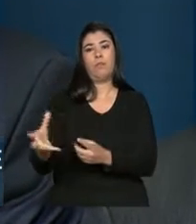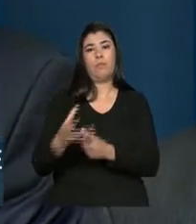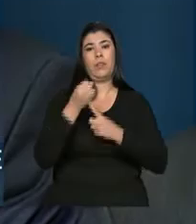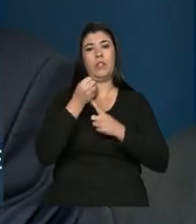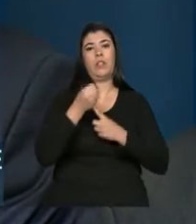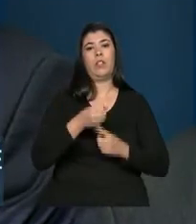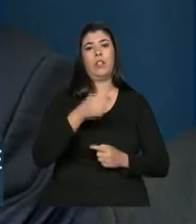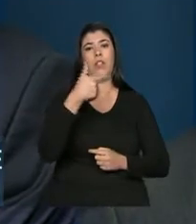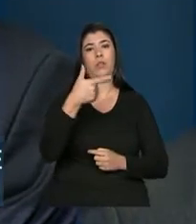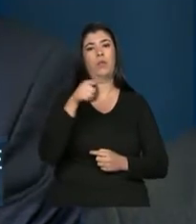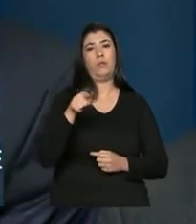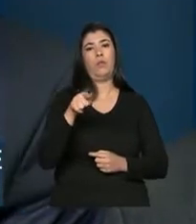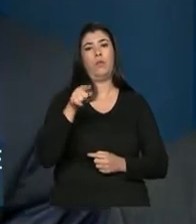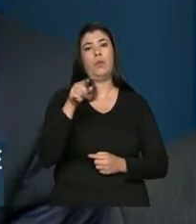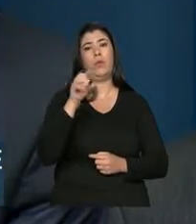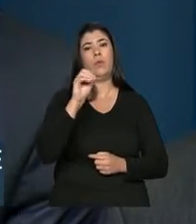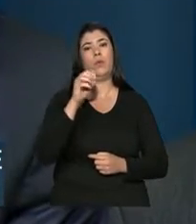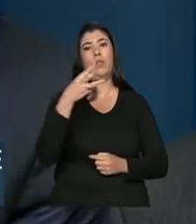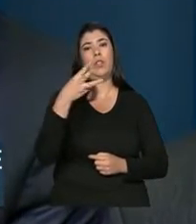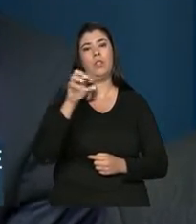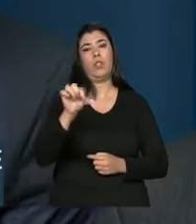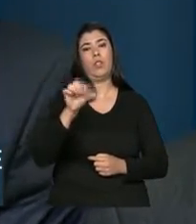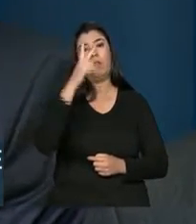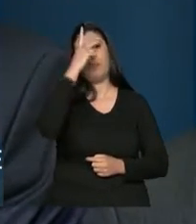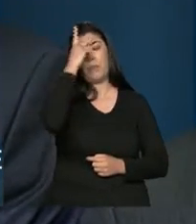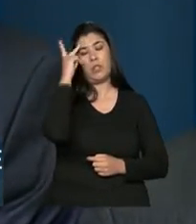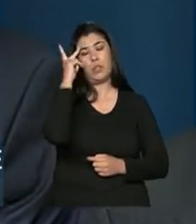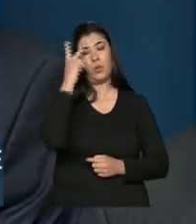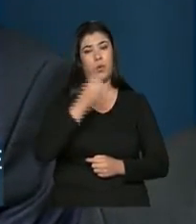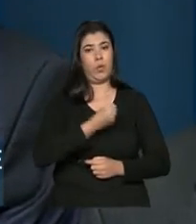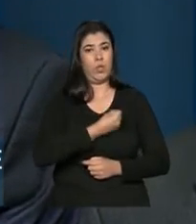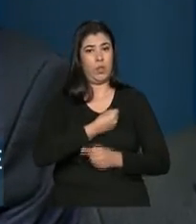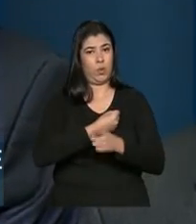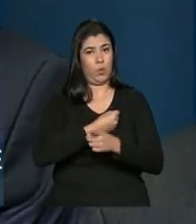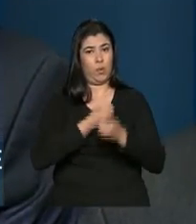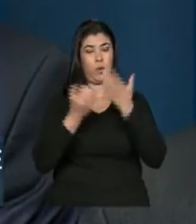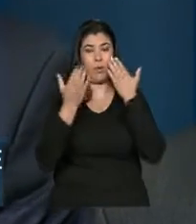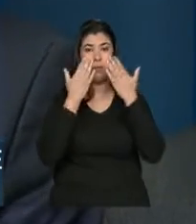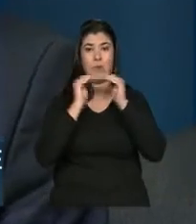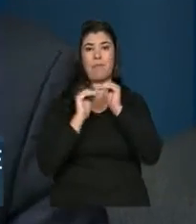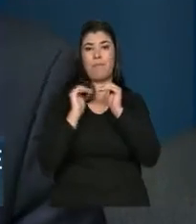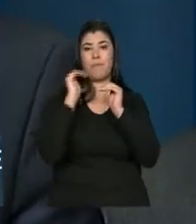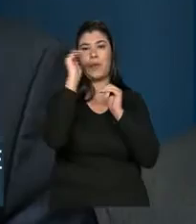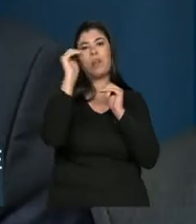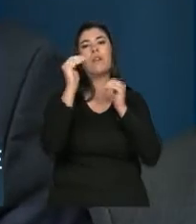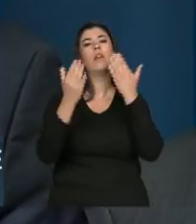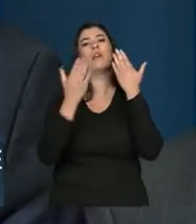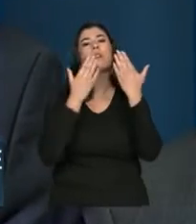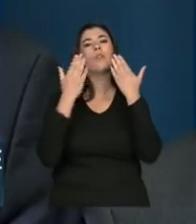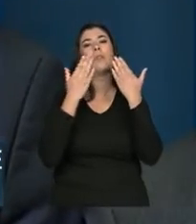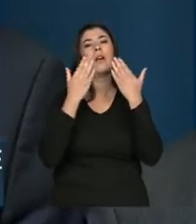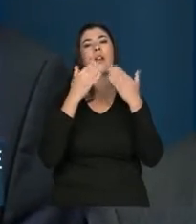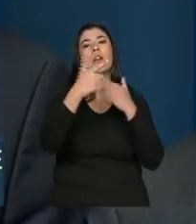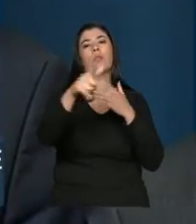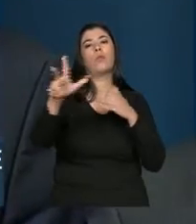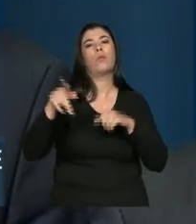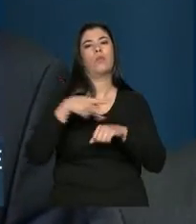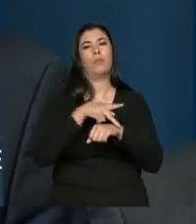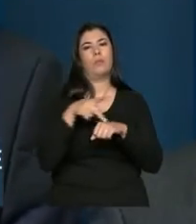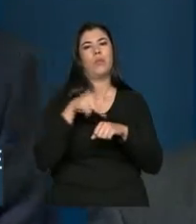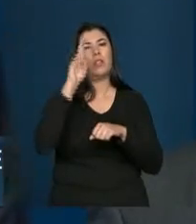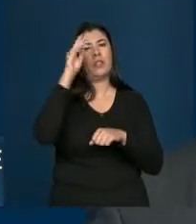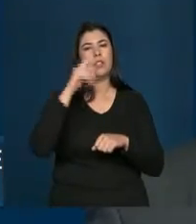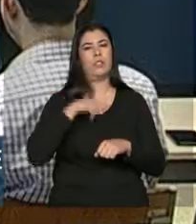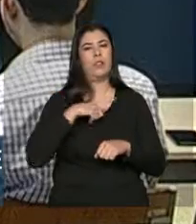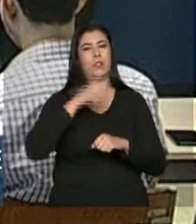2.089 pessoas em 2013. Um número muito maior do que se verificou de brasileiros no exterior.